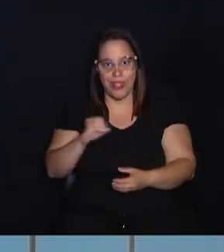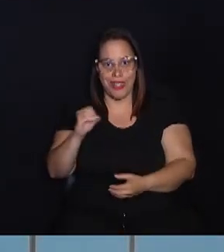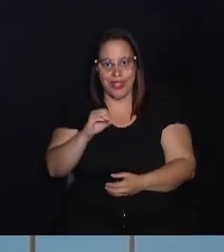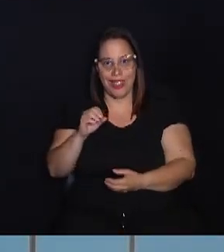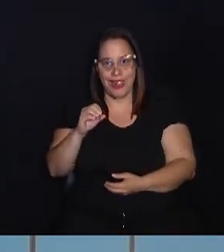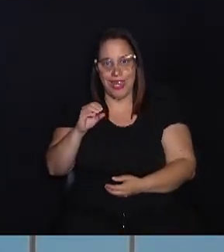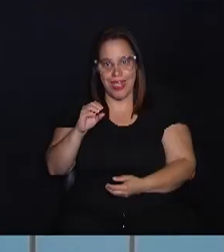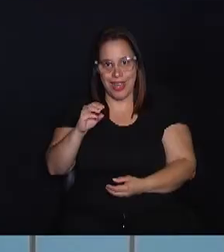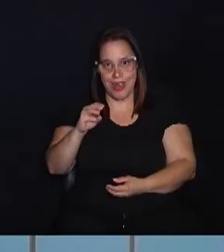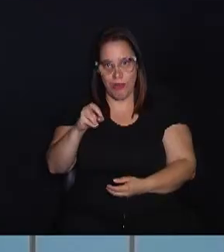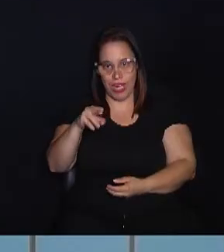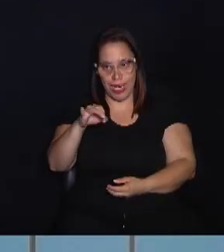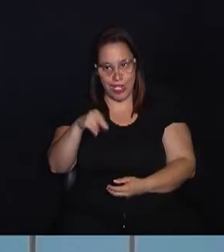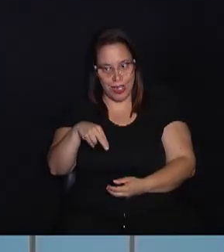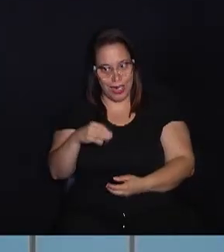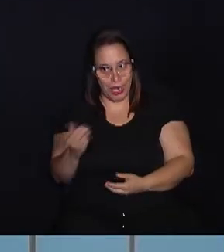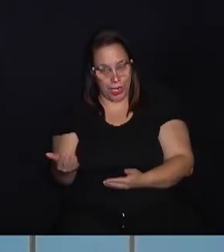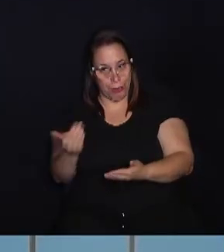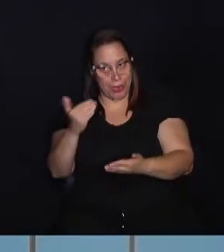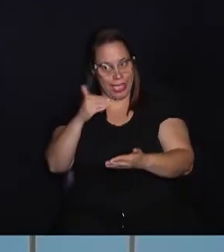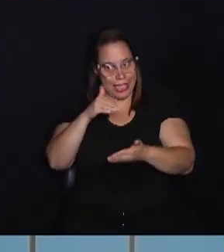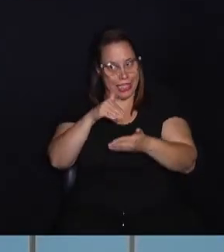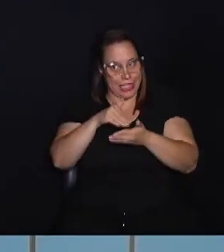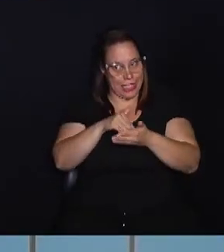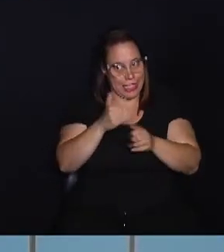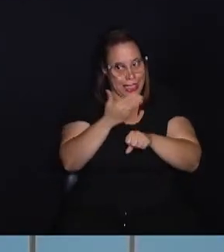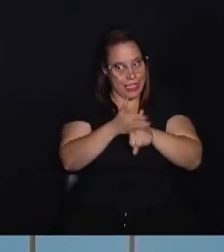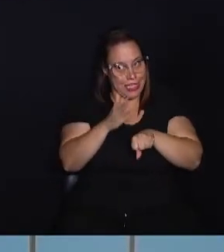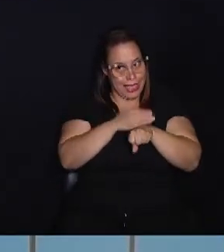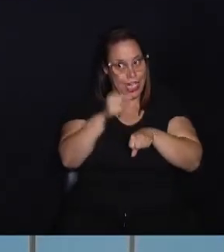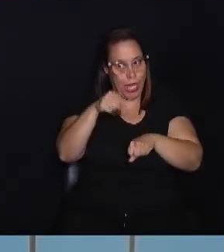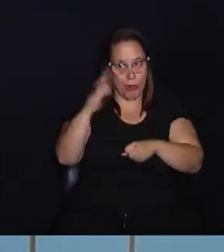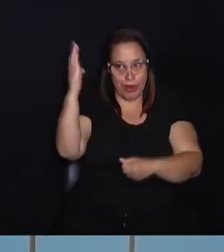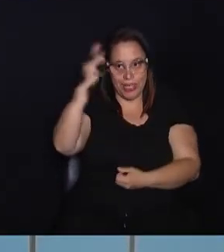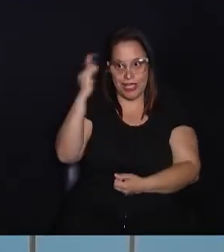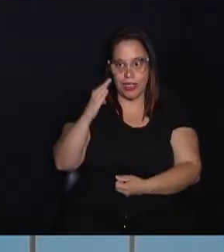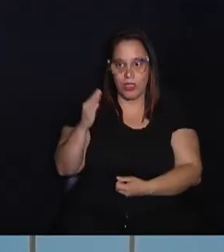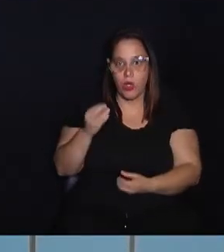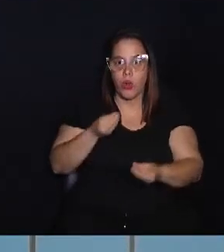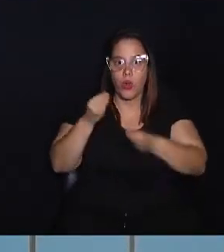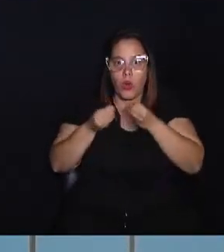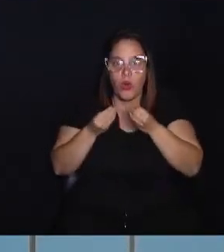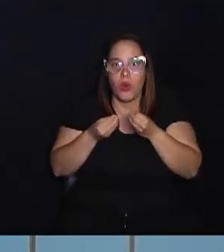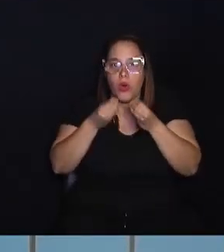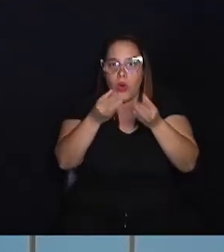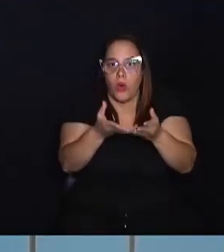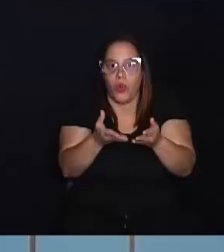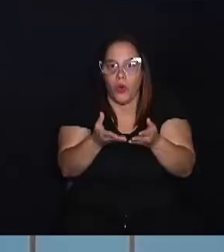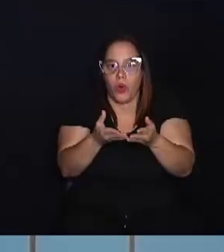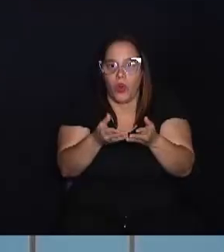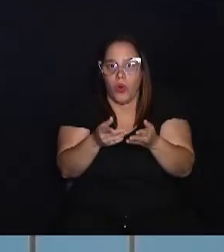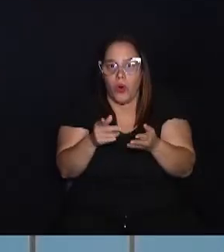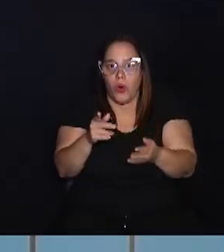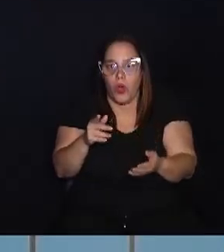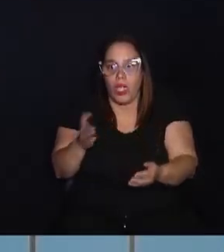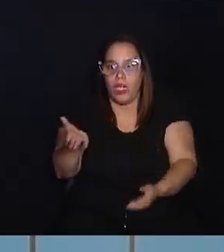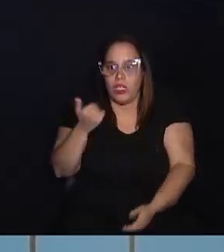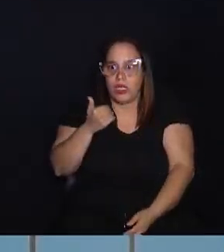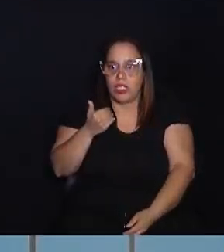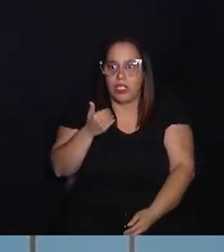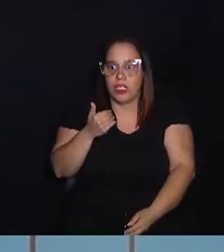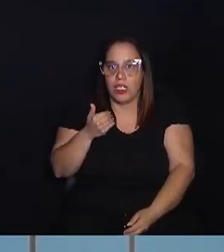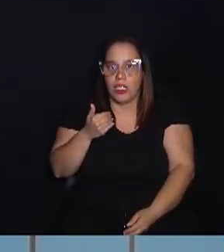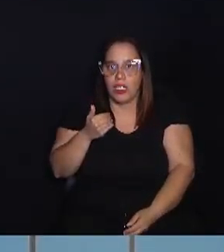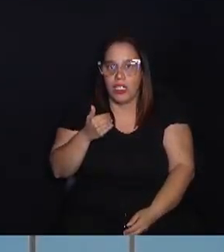Brian, será que não dá para trazer esse treinamento aqui para o Brasil? Ele falou, cara, como é que eu posso entregar um negócio que foi demandado antes? Eu falei,